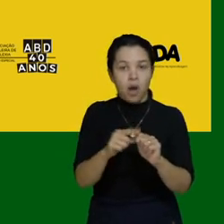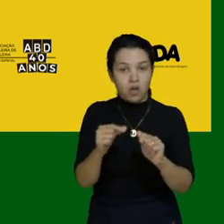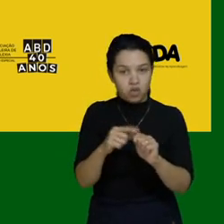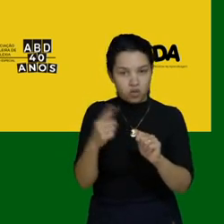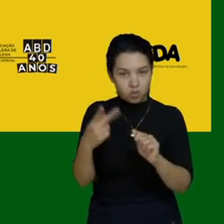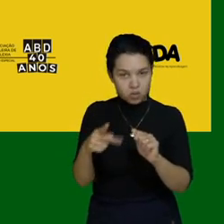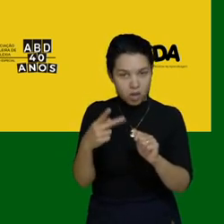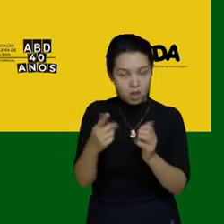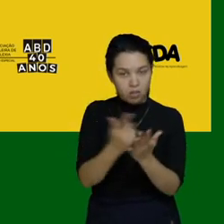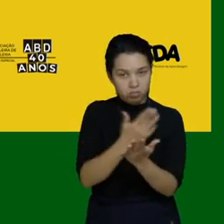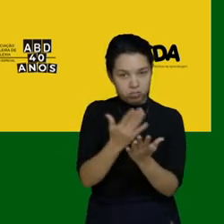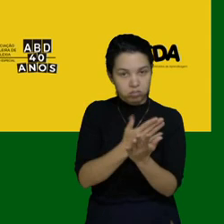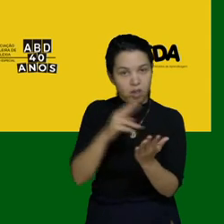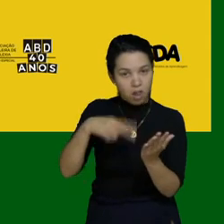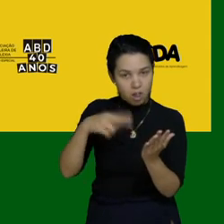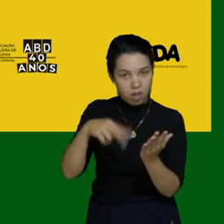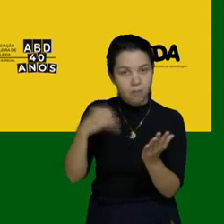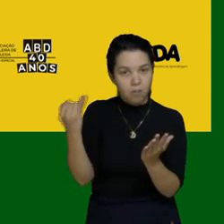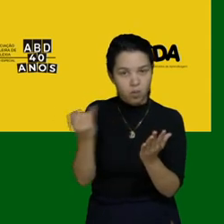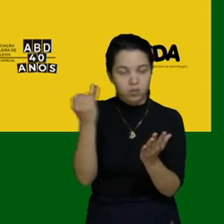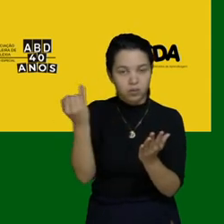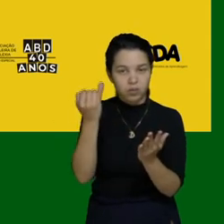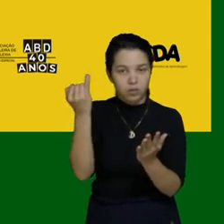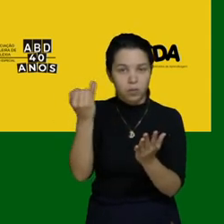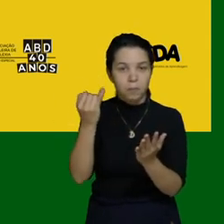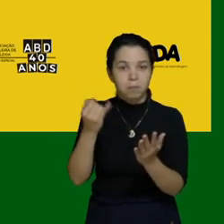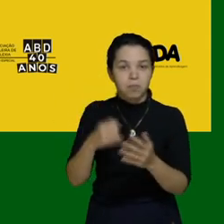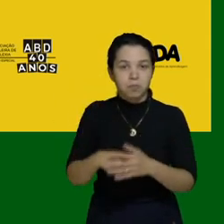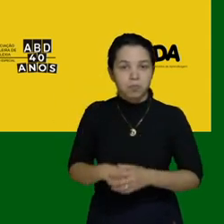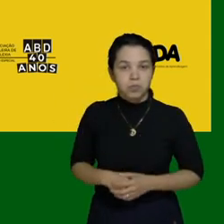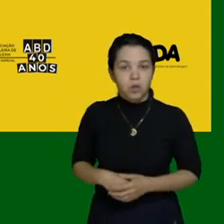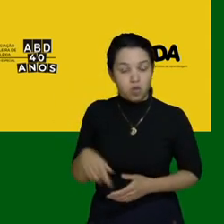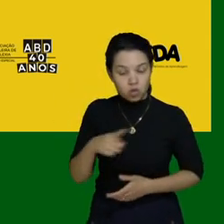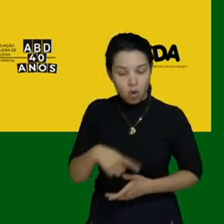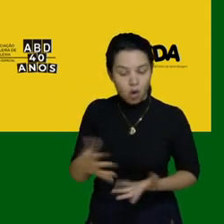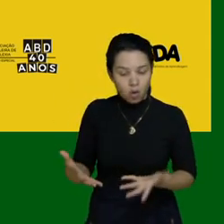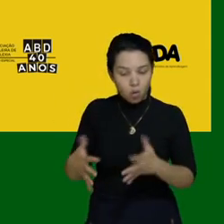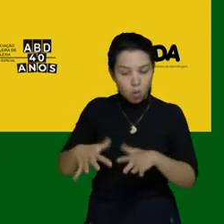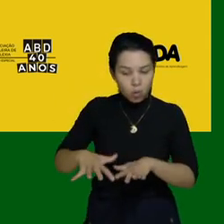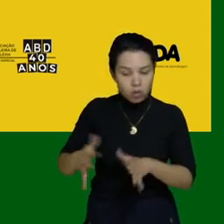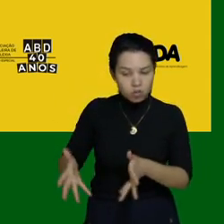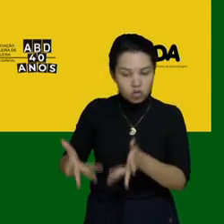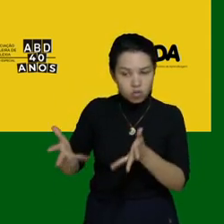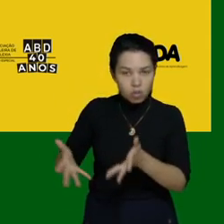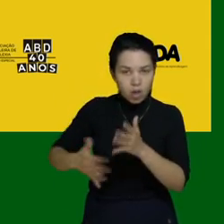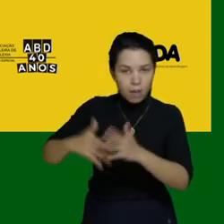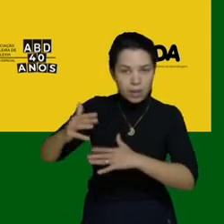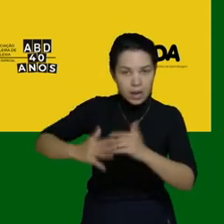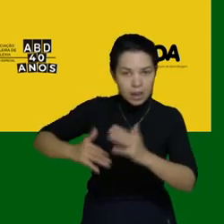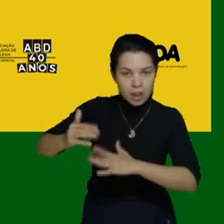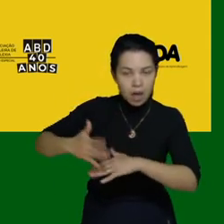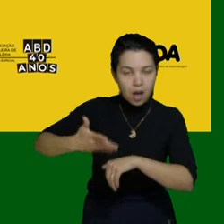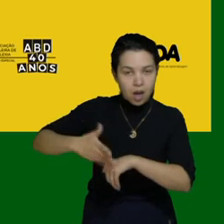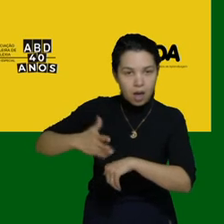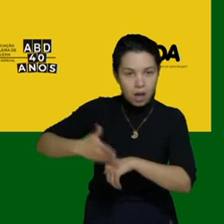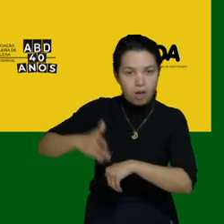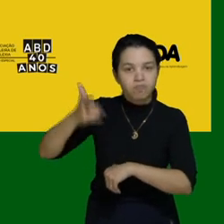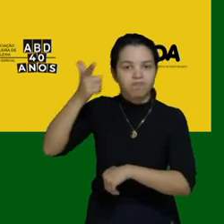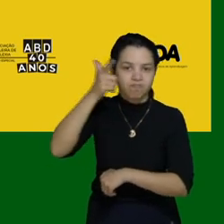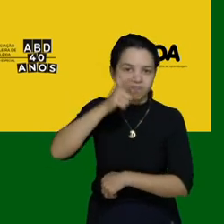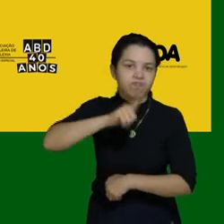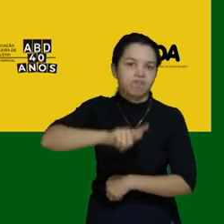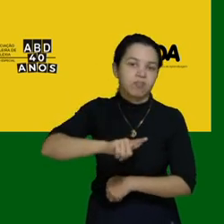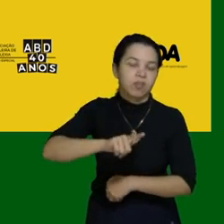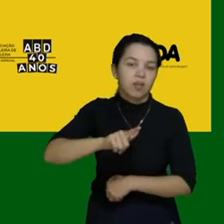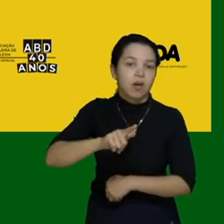então a gente incluindo estimulando as habilidades a gente vai conseguir Nossa consegue mesmo mas é um processo